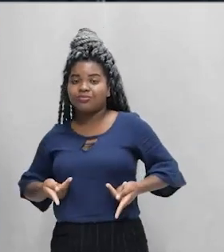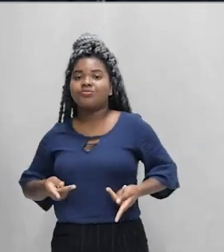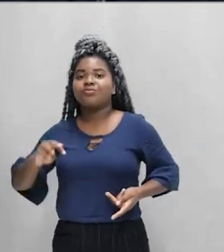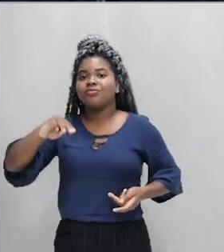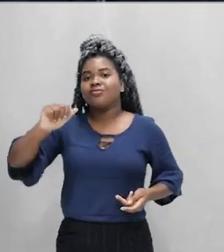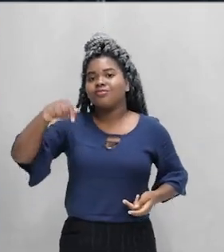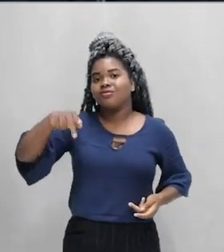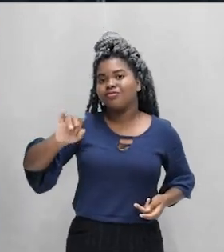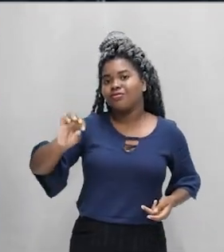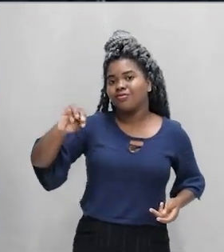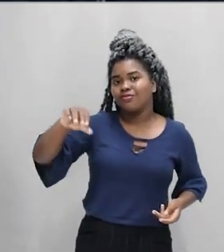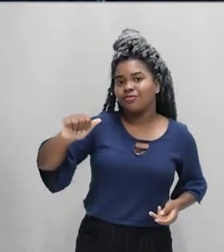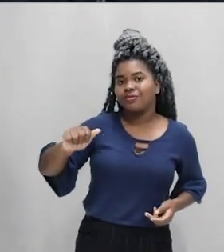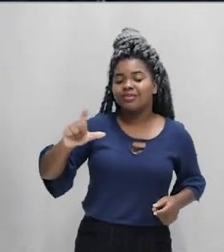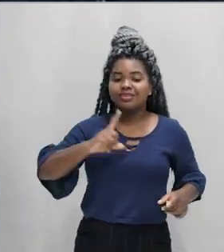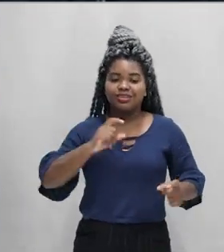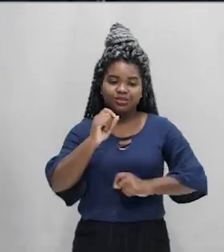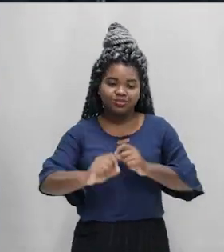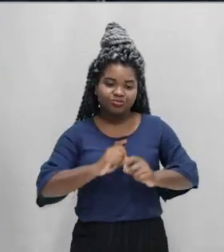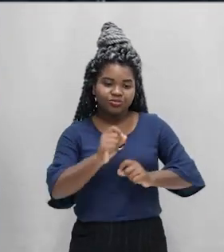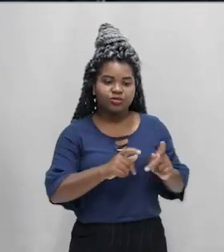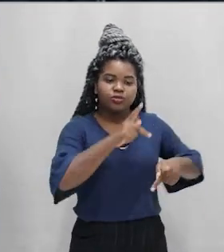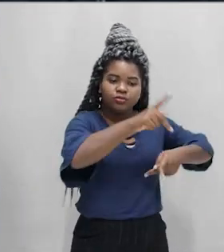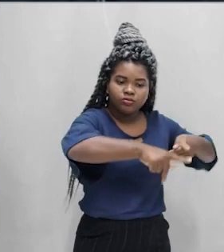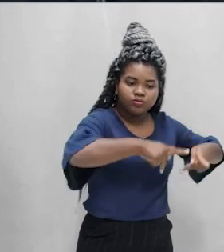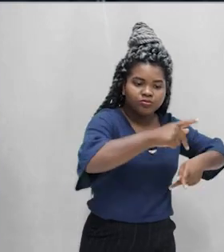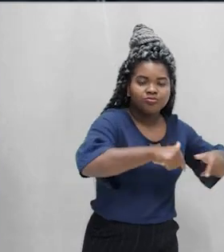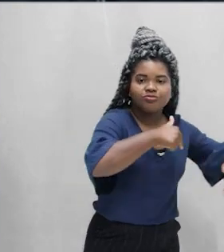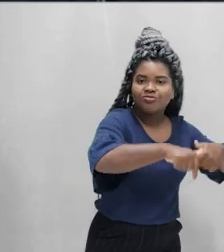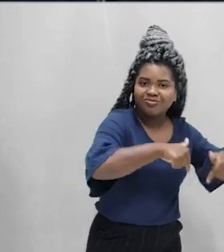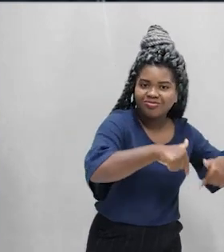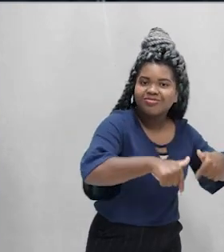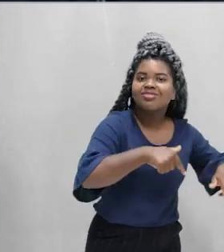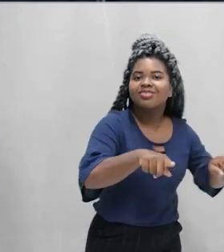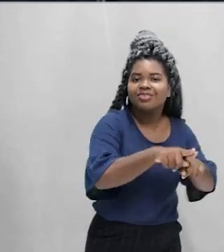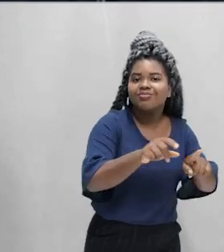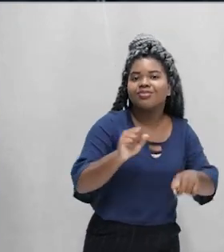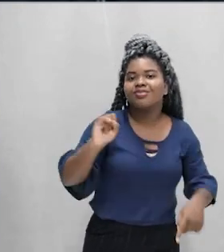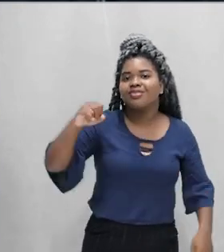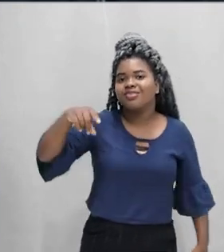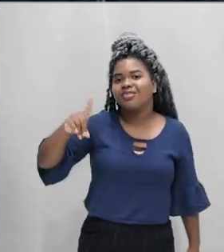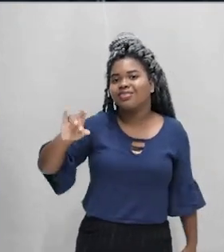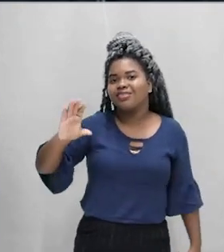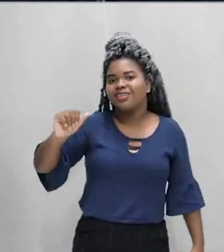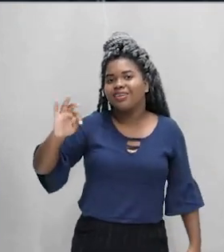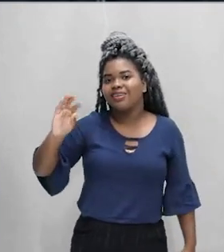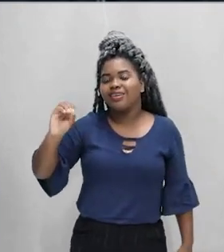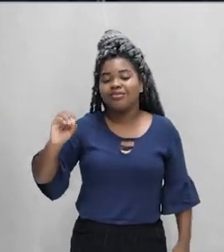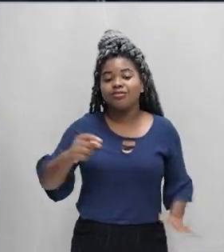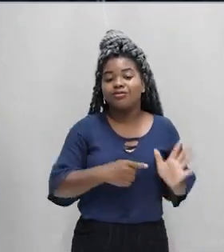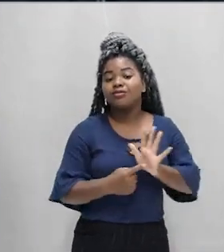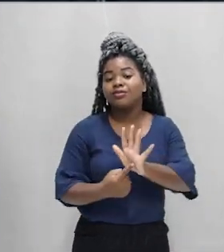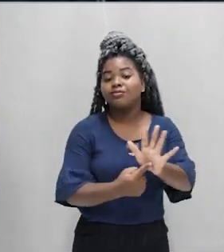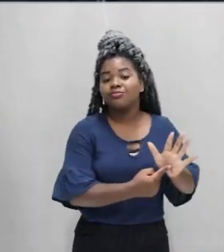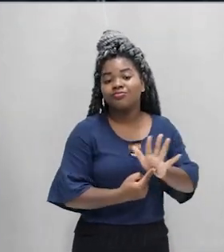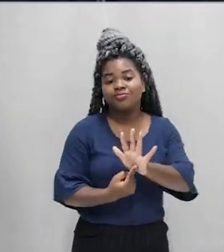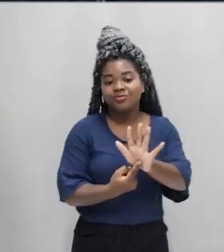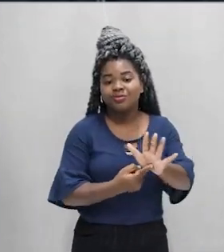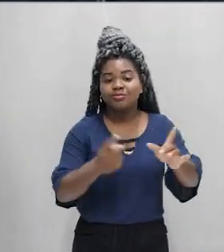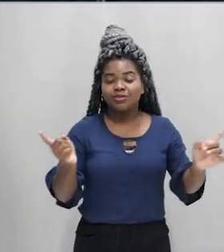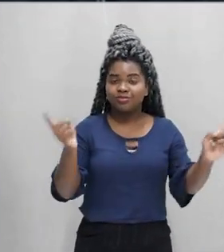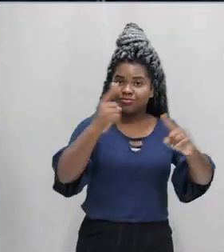de massas trabalhadoras e sindicatos que vão se apresentar para defender essa